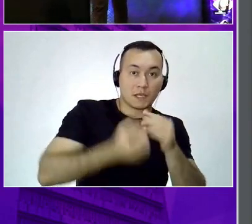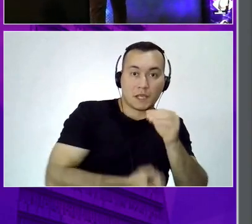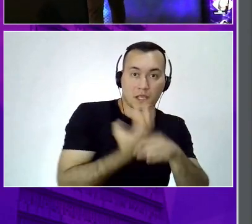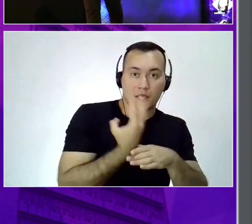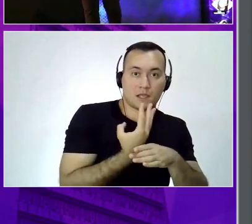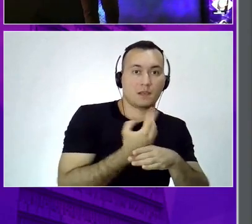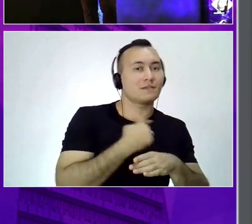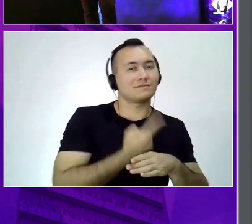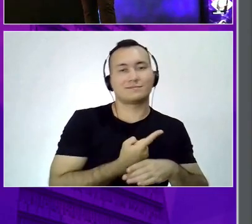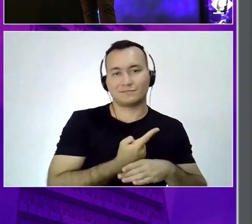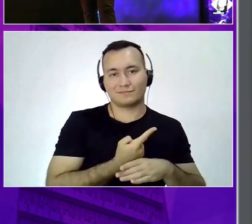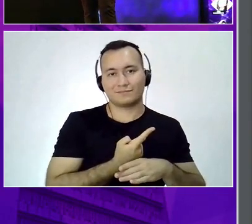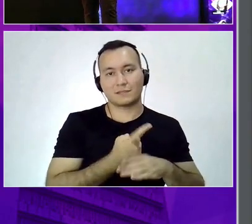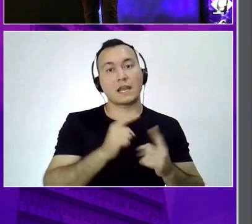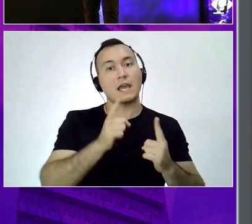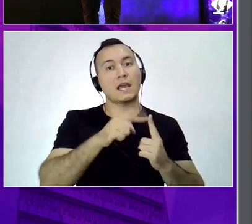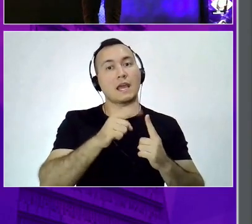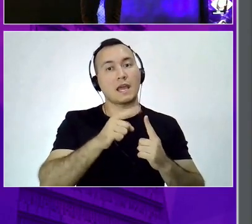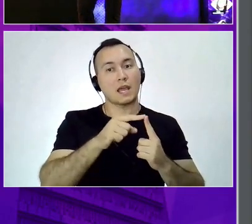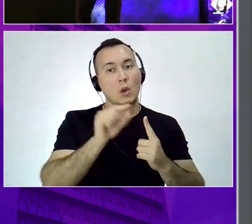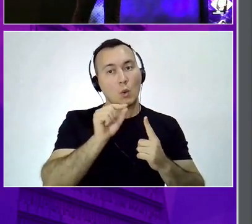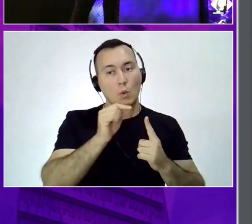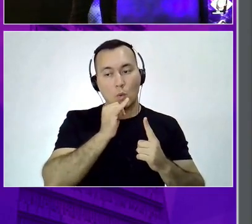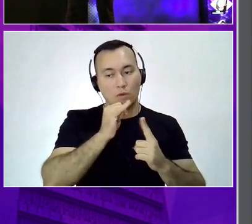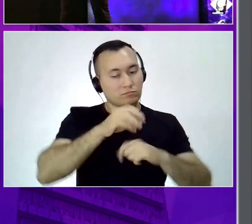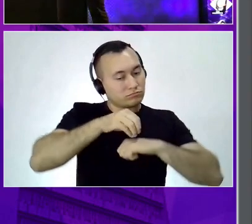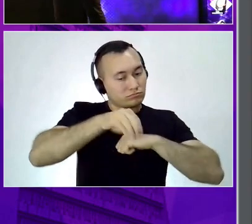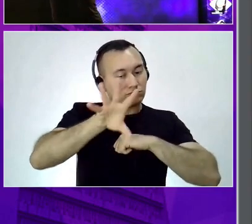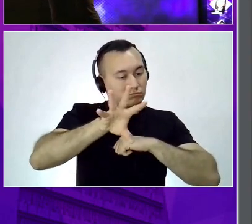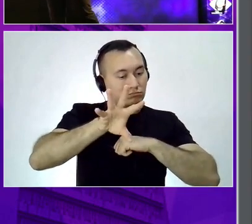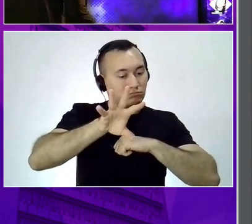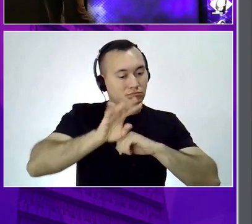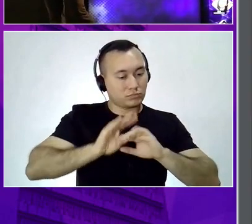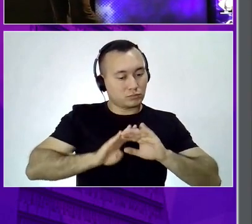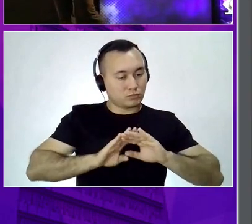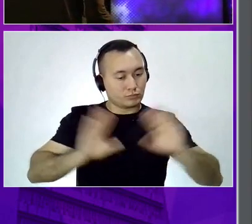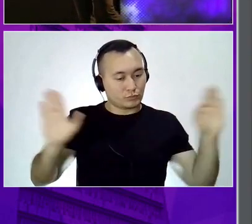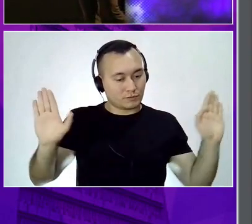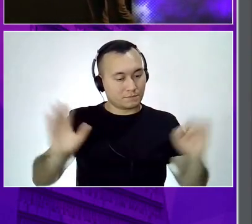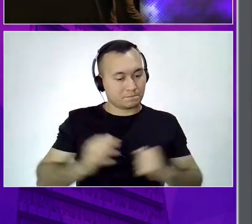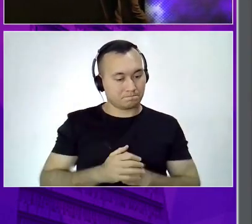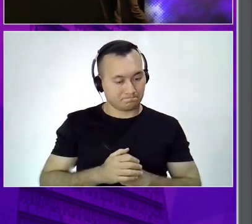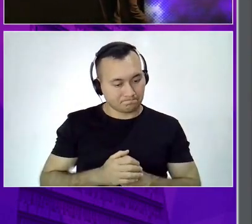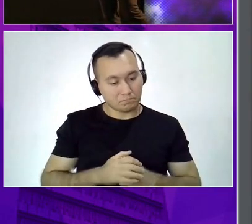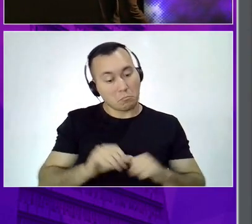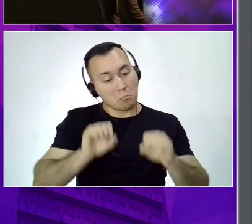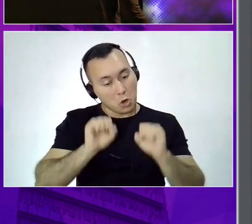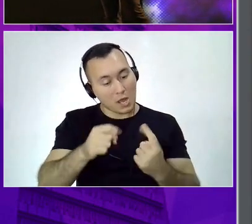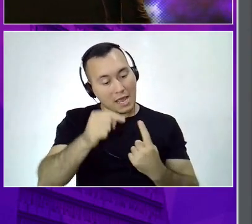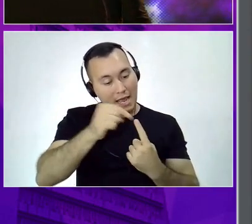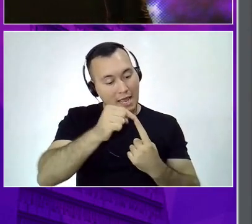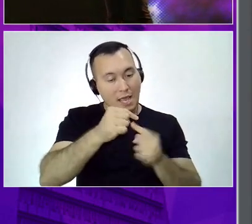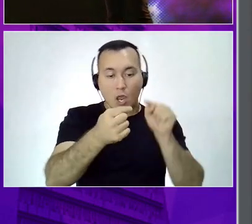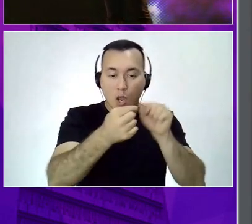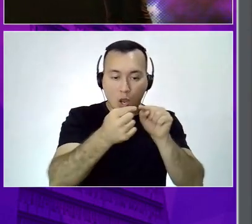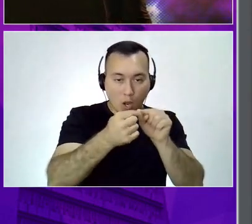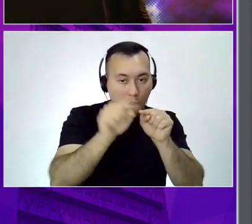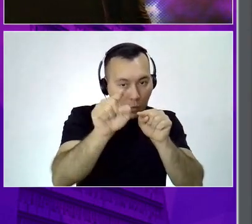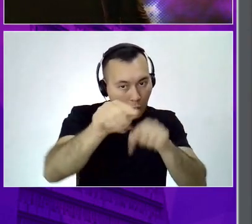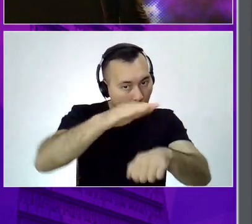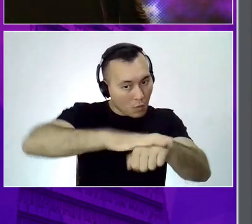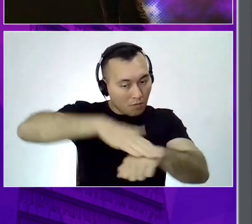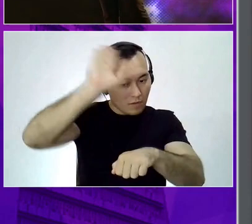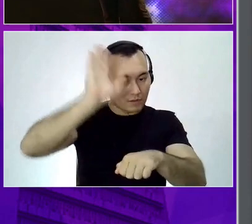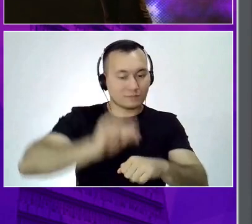nenhum conteúdo. Ele me recomenda algo que tem mais probabilidade que eu